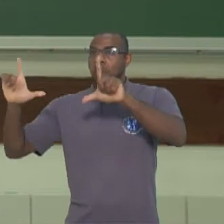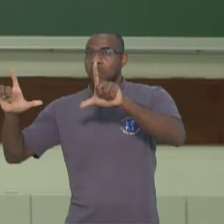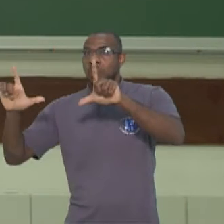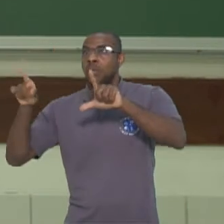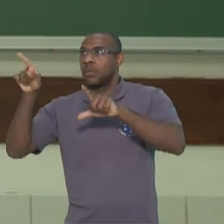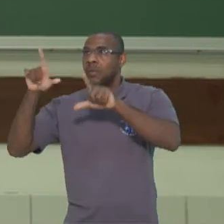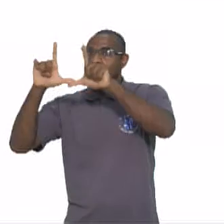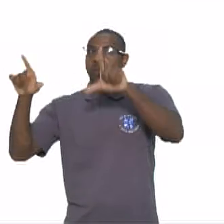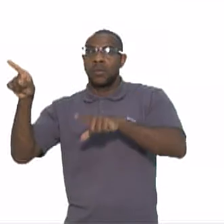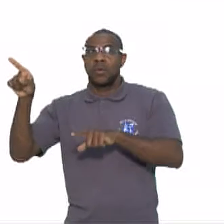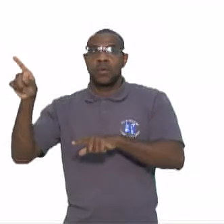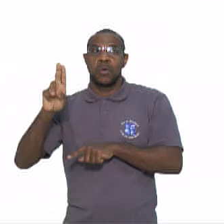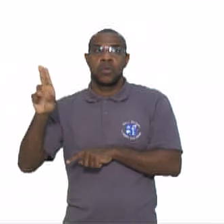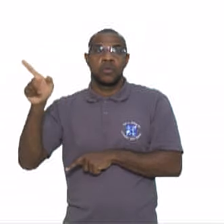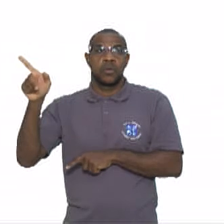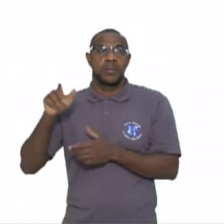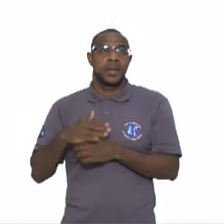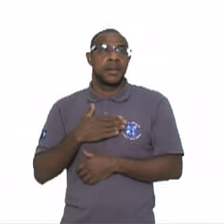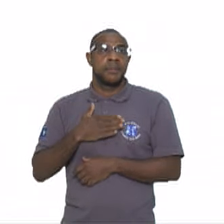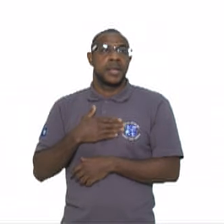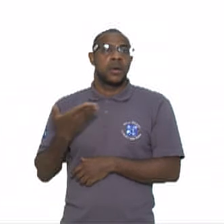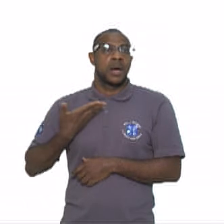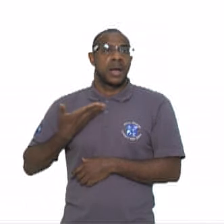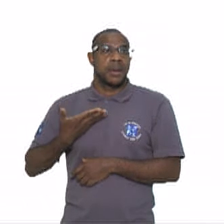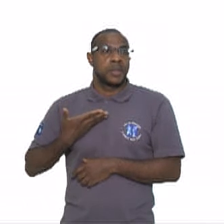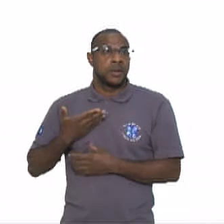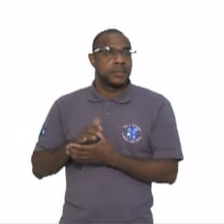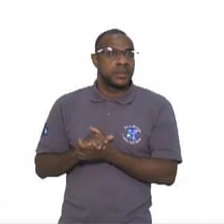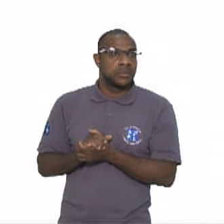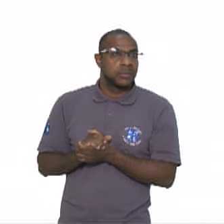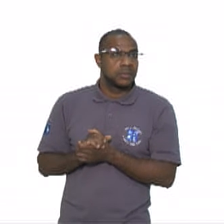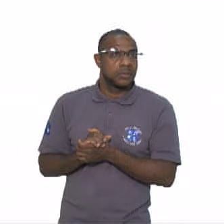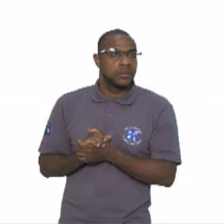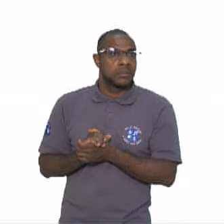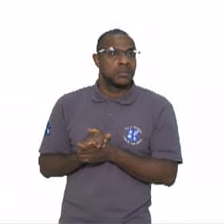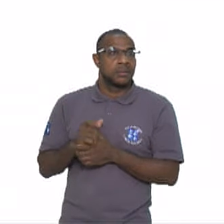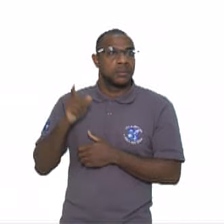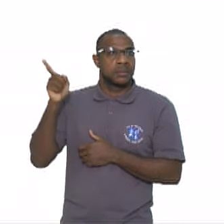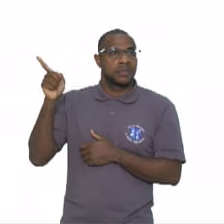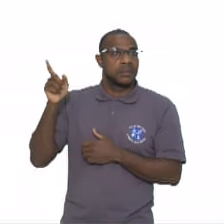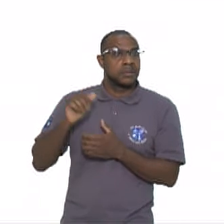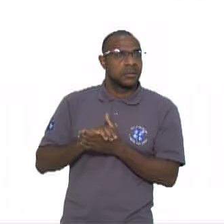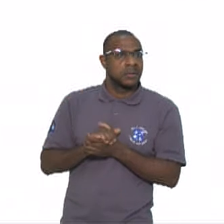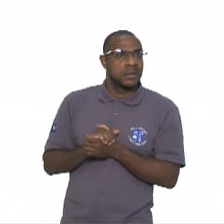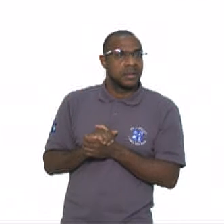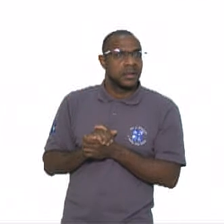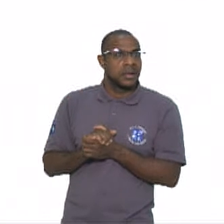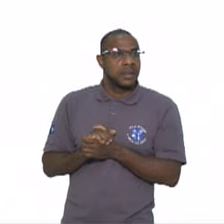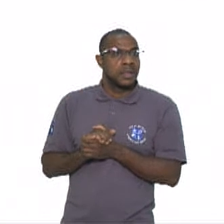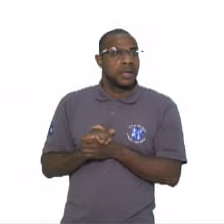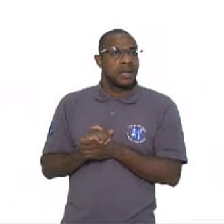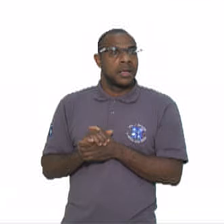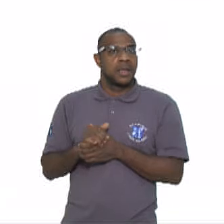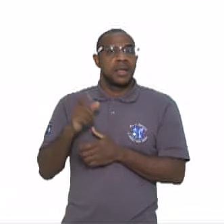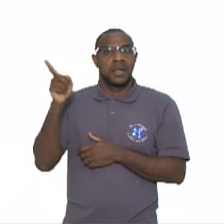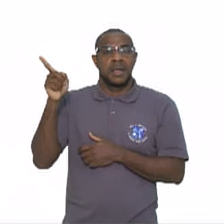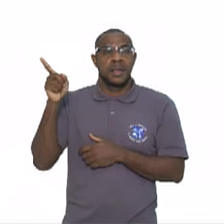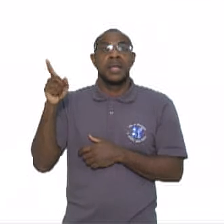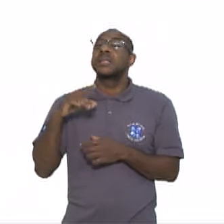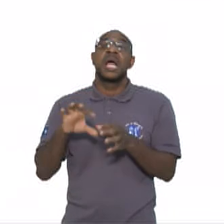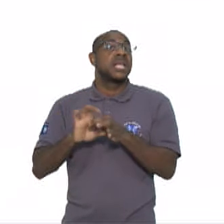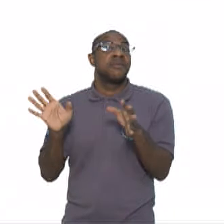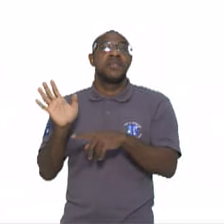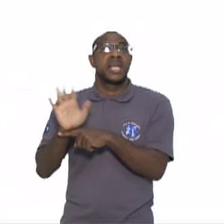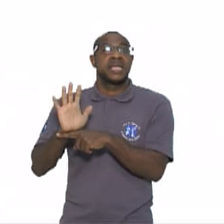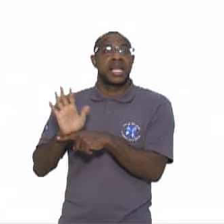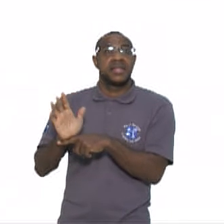curta, se chama Meu Amigo Nietzsche, né? A direção é do Fausto da Silva. Ele está disponível na